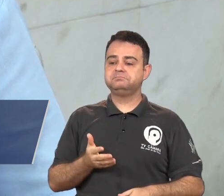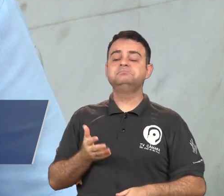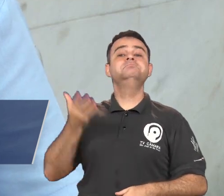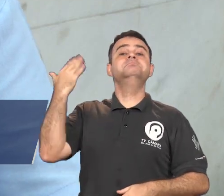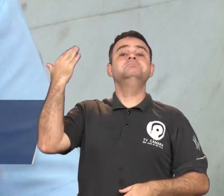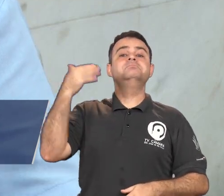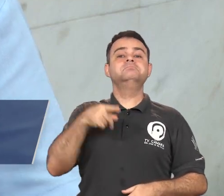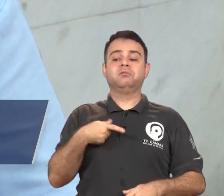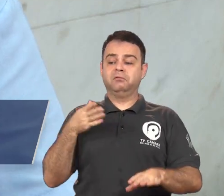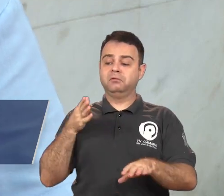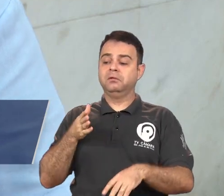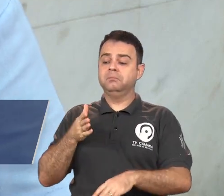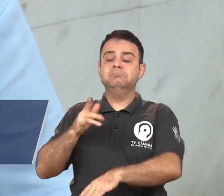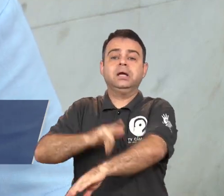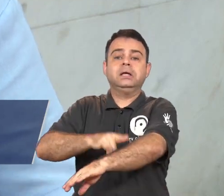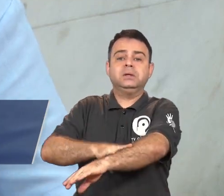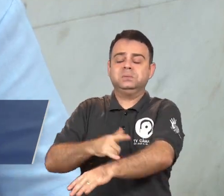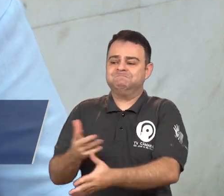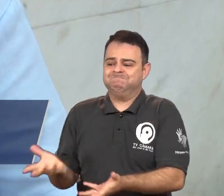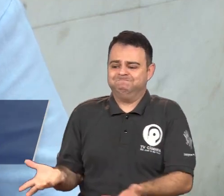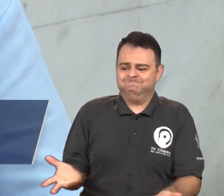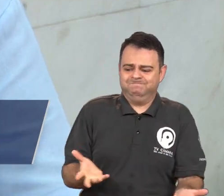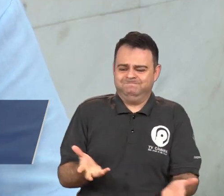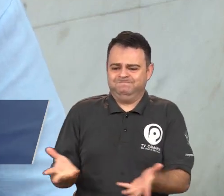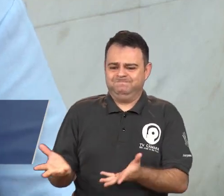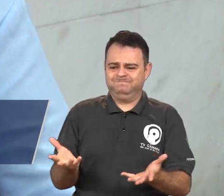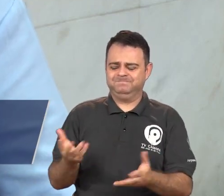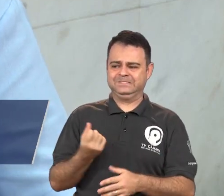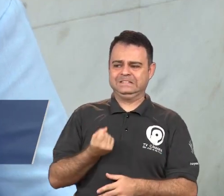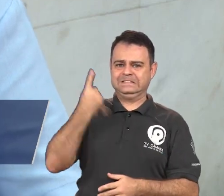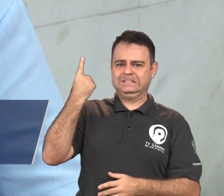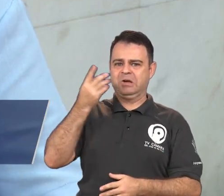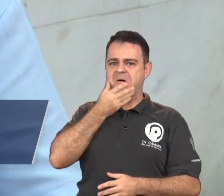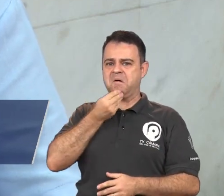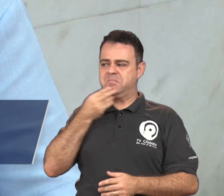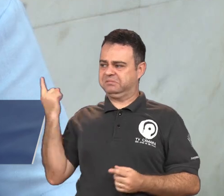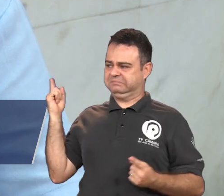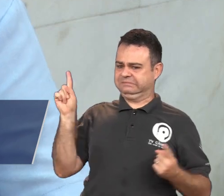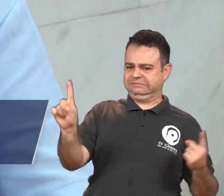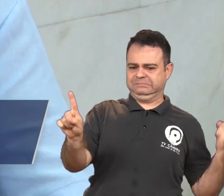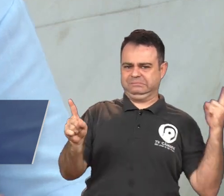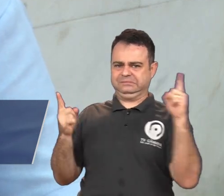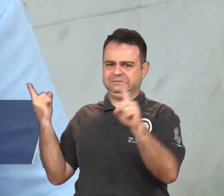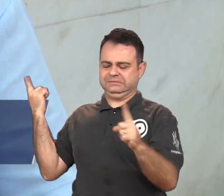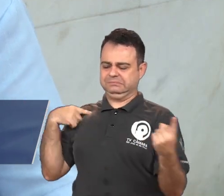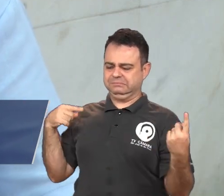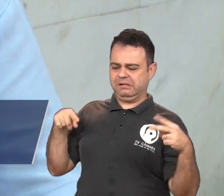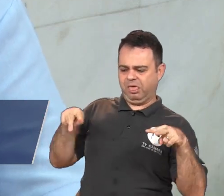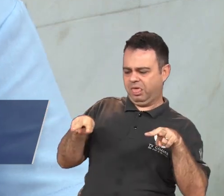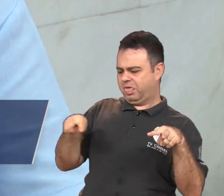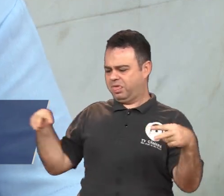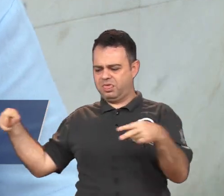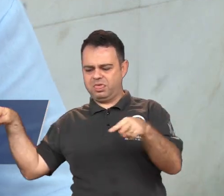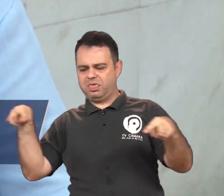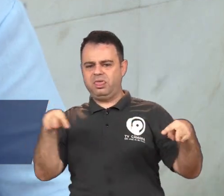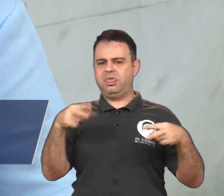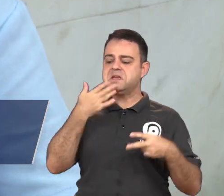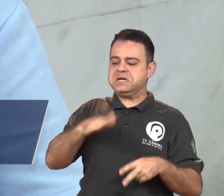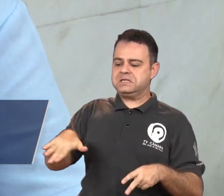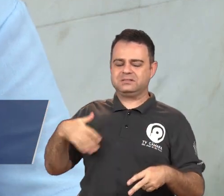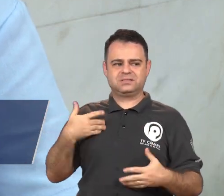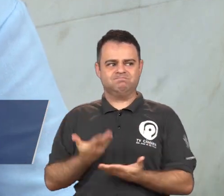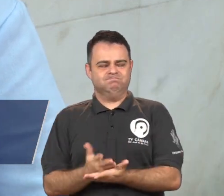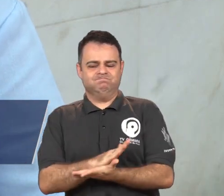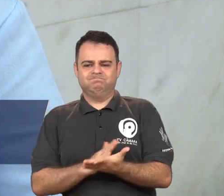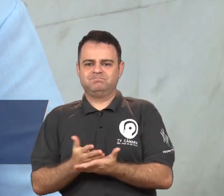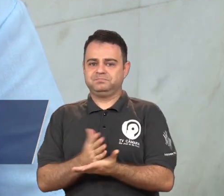banheiro masculino, ficaria um pouco estranho, né? Ainda mais quando desconfortável, né? As crianças. Então, é